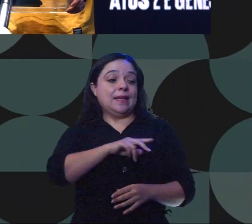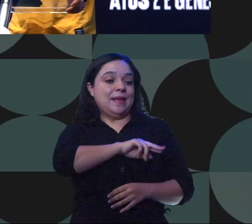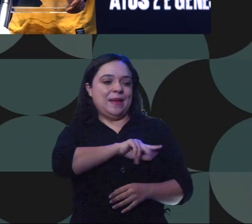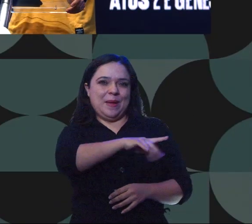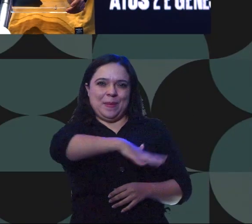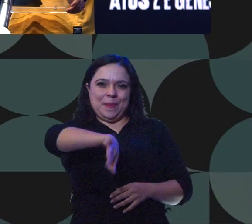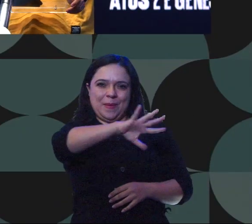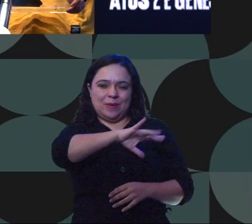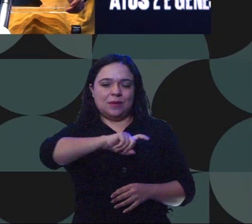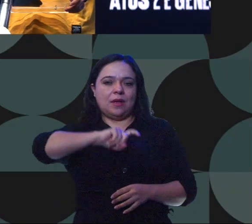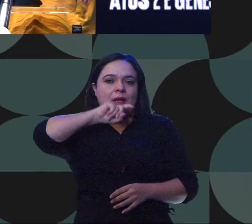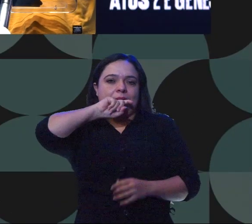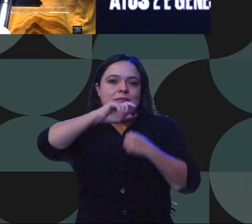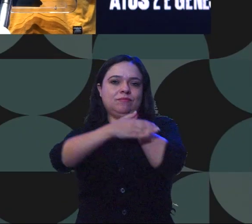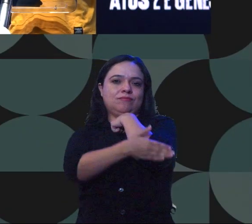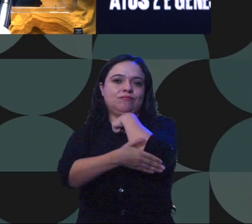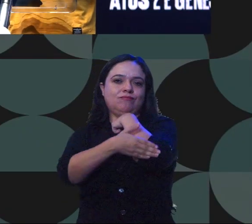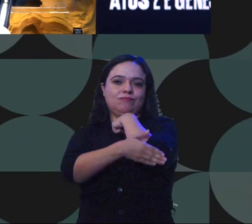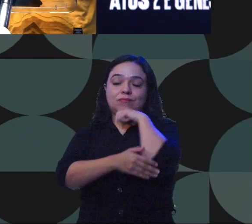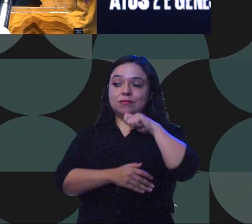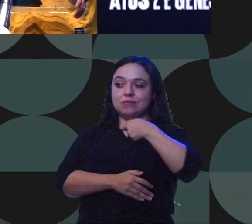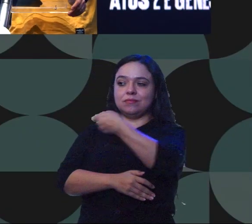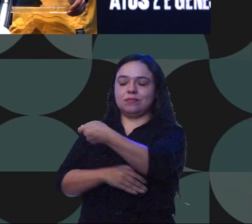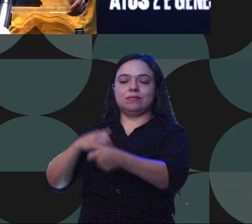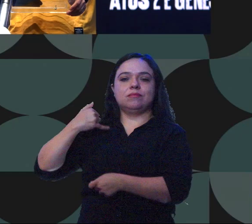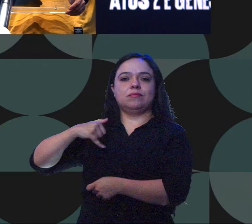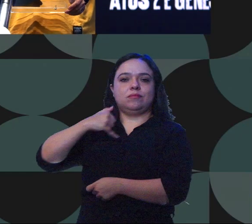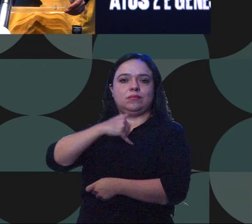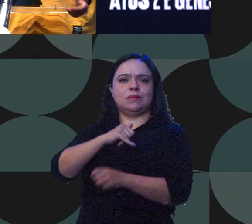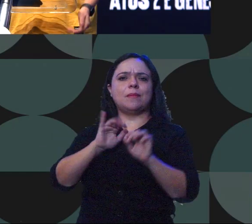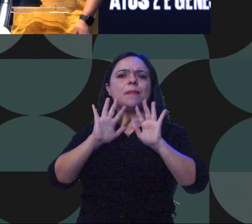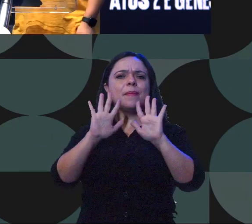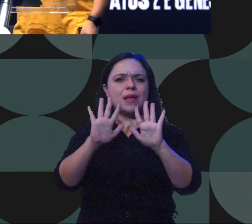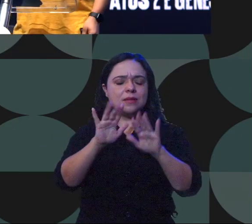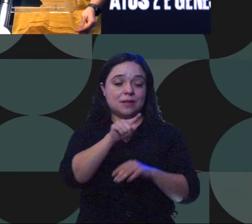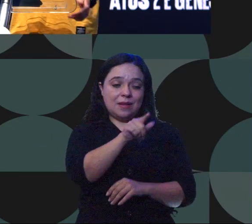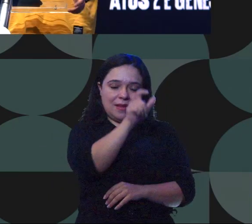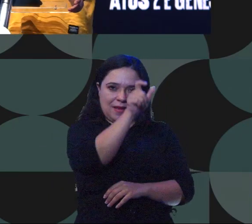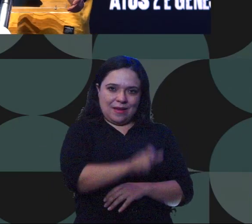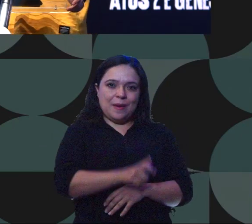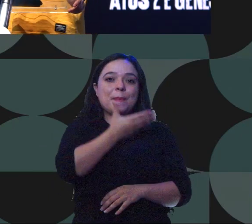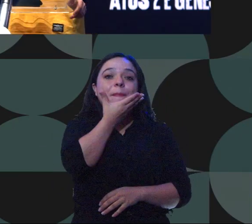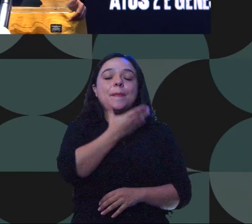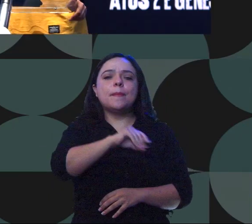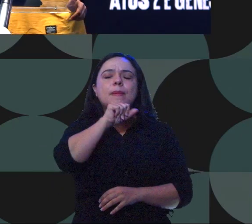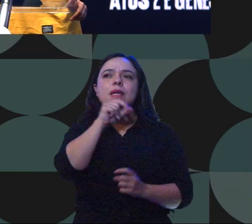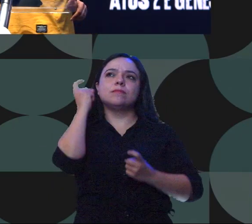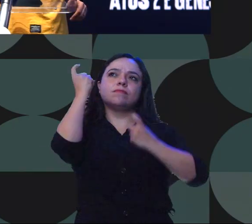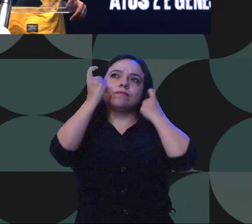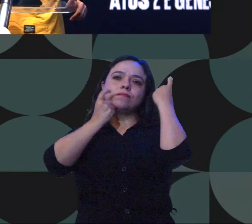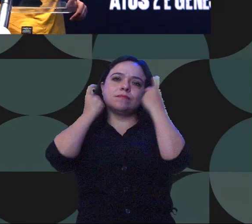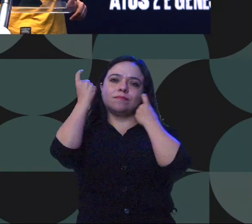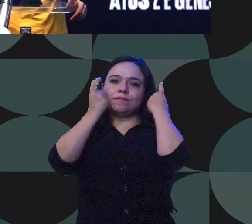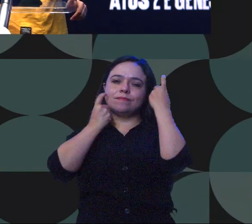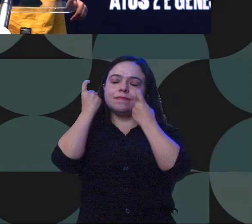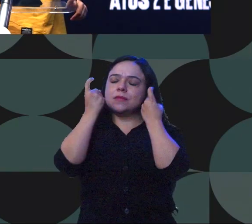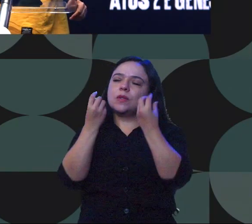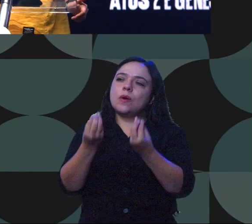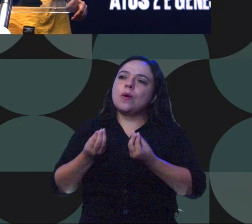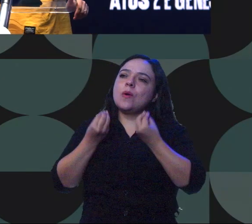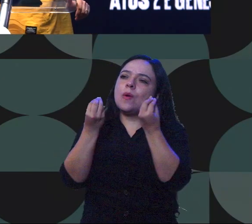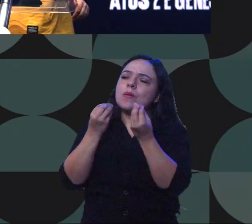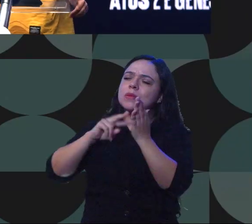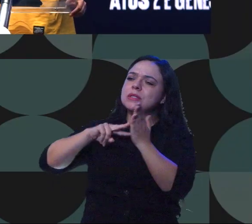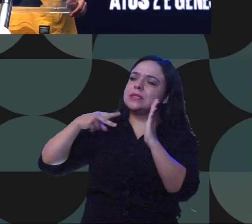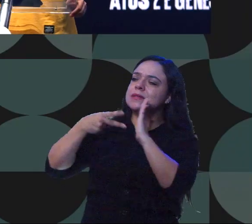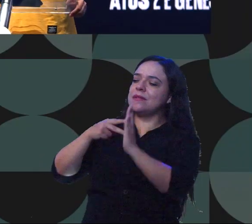com inveja dele. Mas seu pai se perguntou: qual será o significado desse sonho? Vamos orar